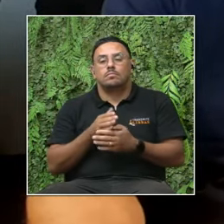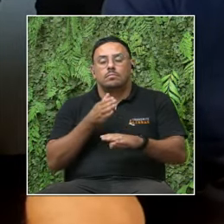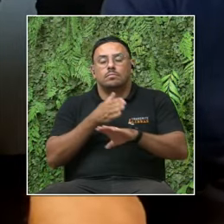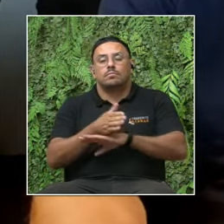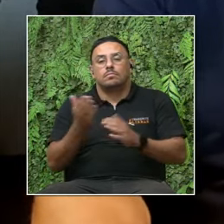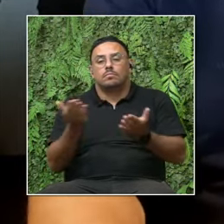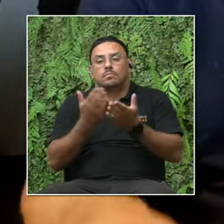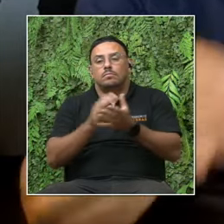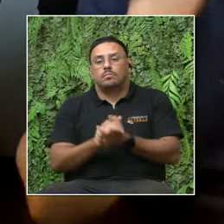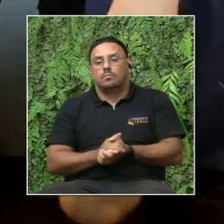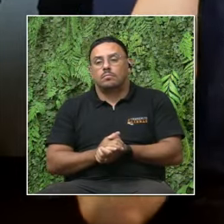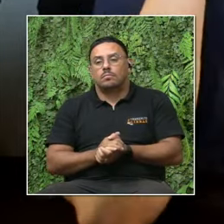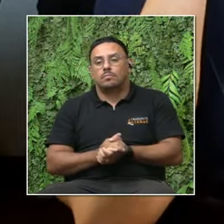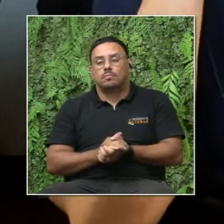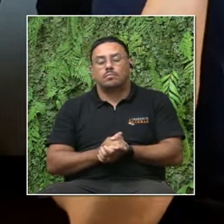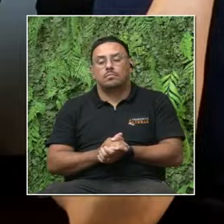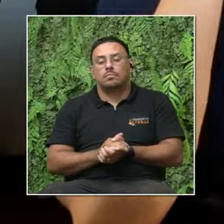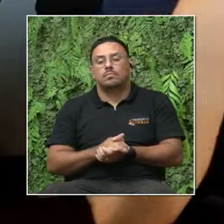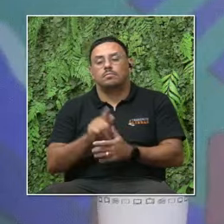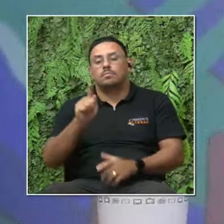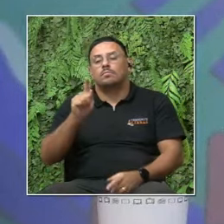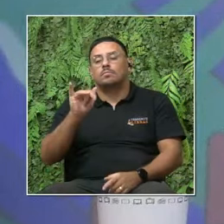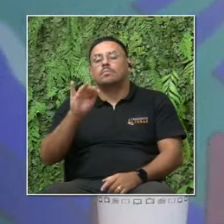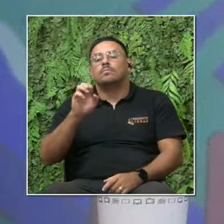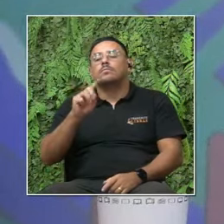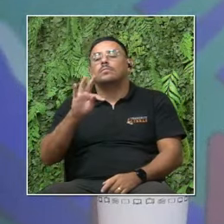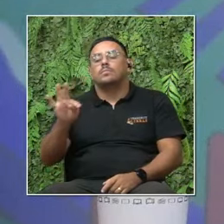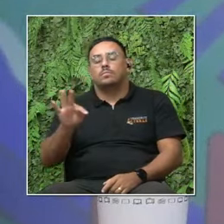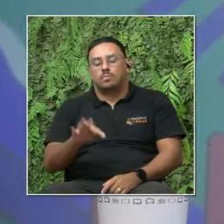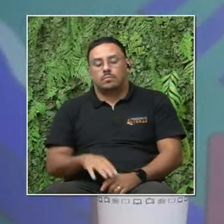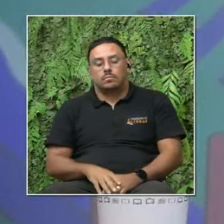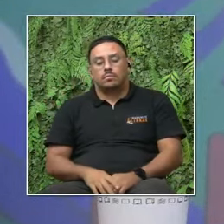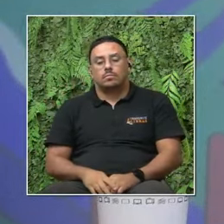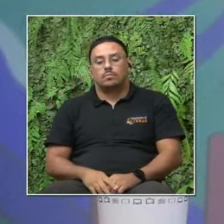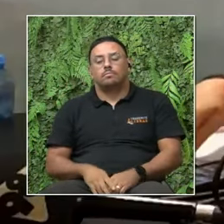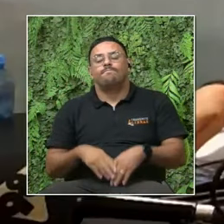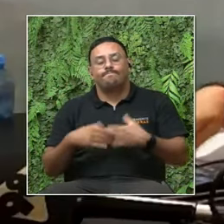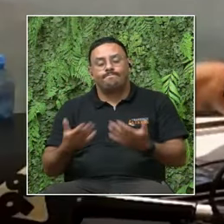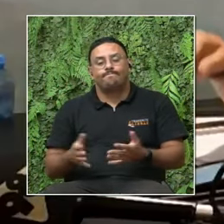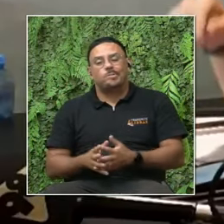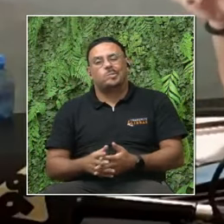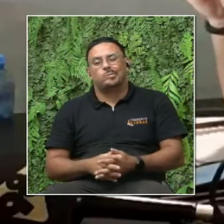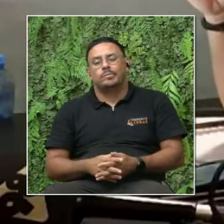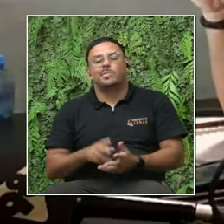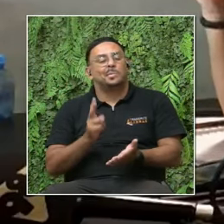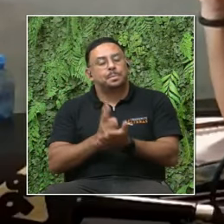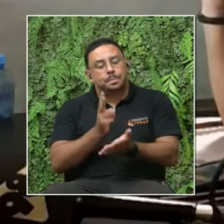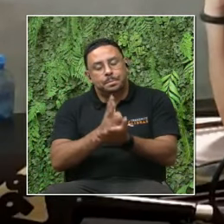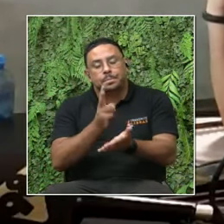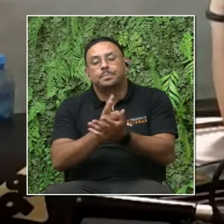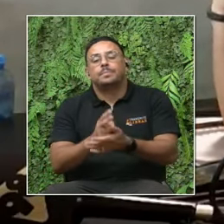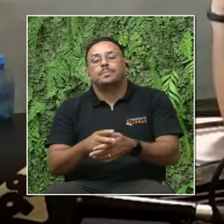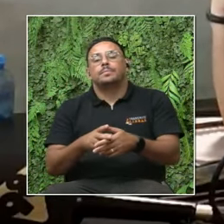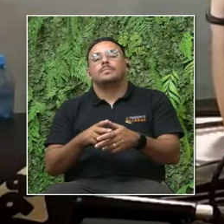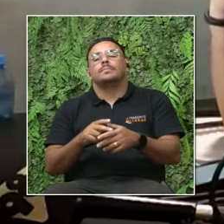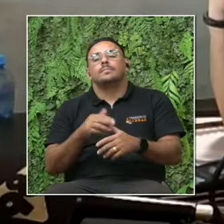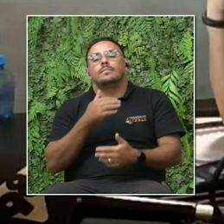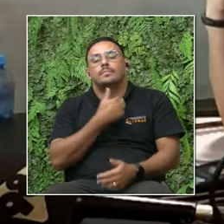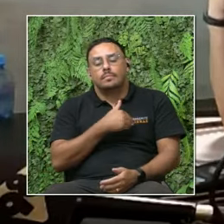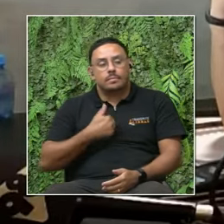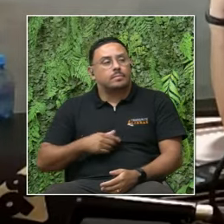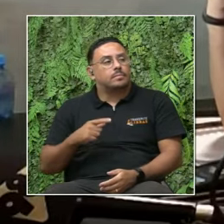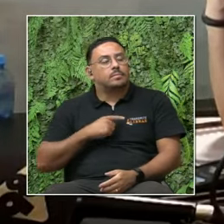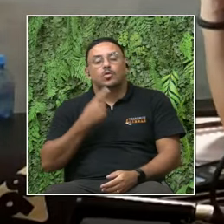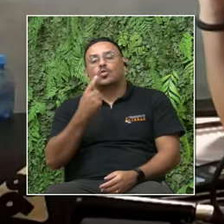hoje viu juber ô Bob a mesma coisa pro Atlético que só